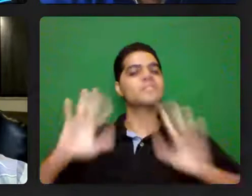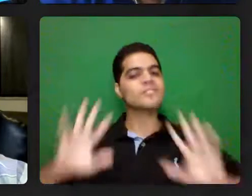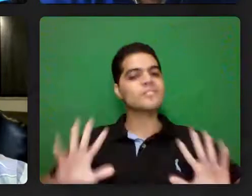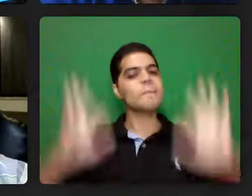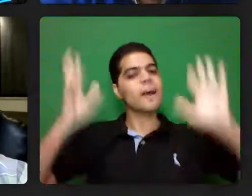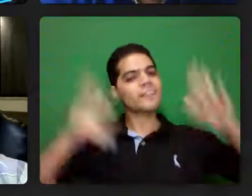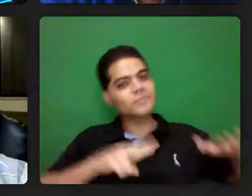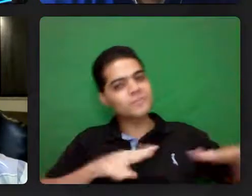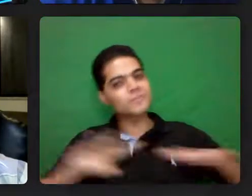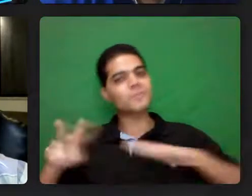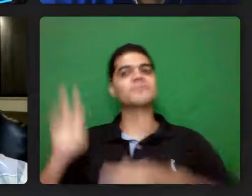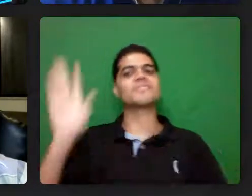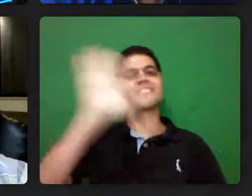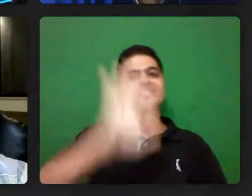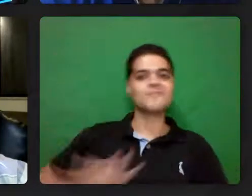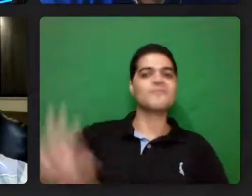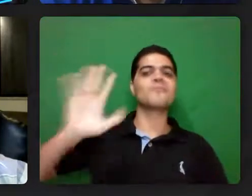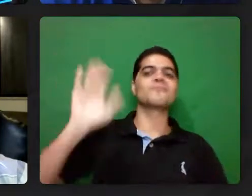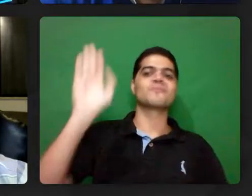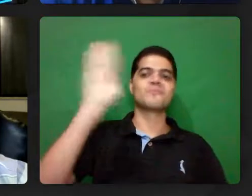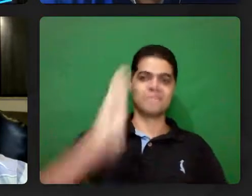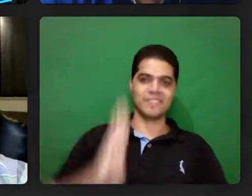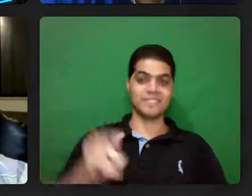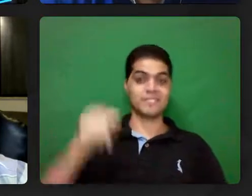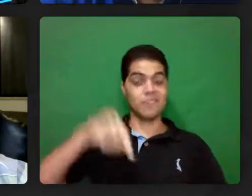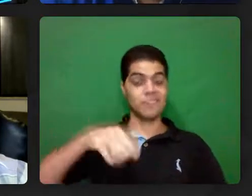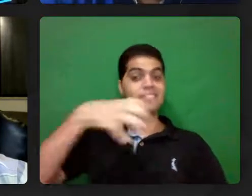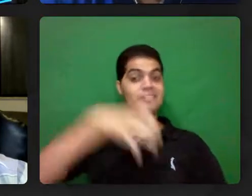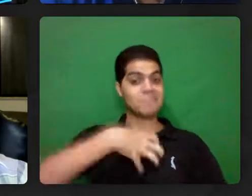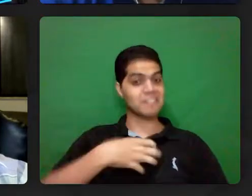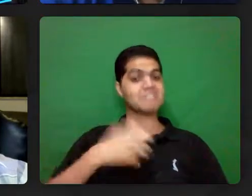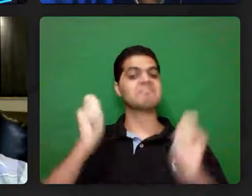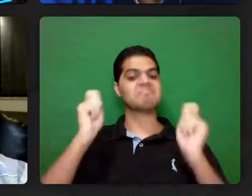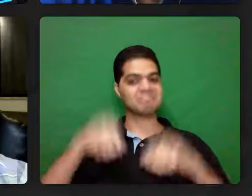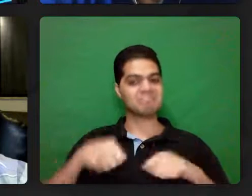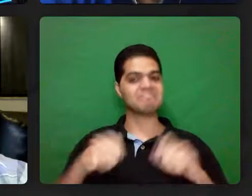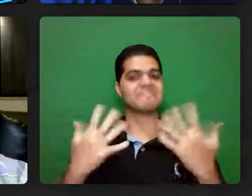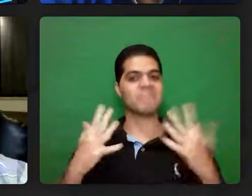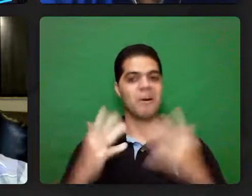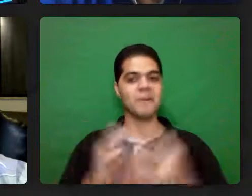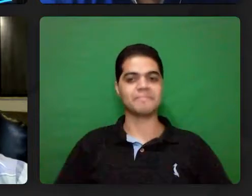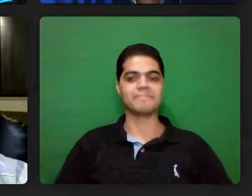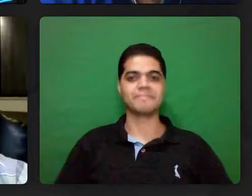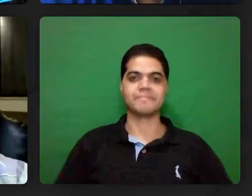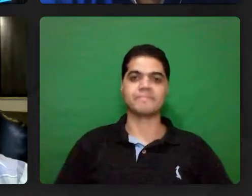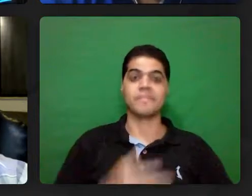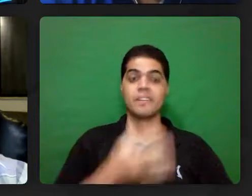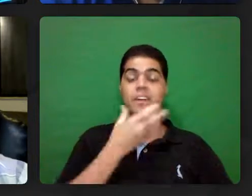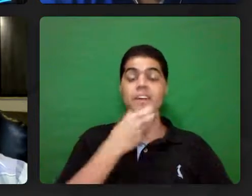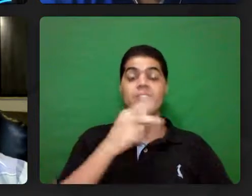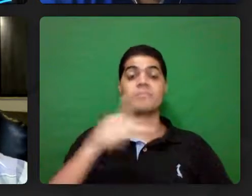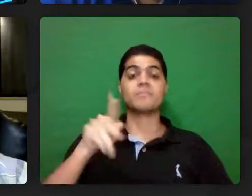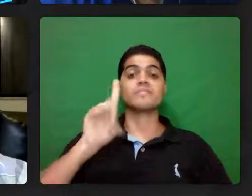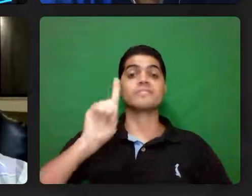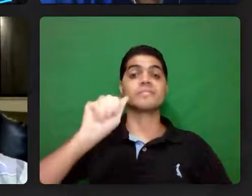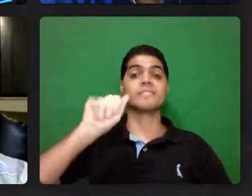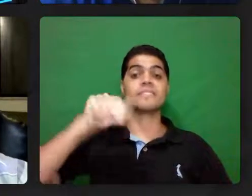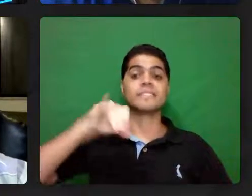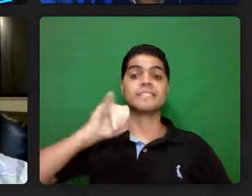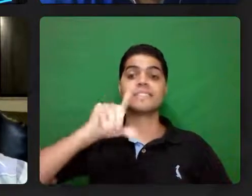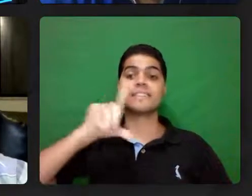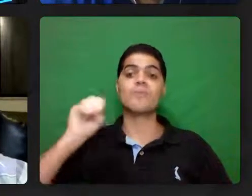Brasil. Aqui na Bahia, empolgação total, viu, Ana? Legal, Lucas. Professor Danilo, como é que está a expectativa aí? Boa